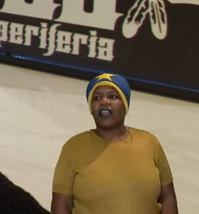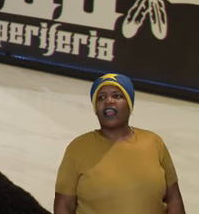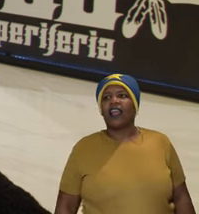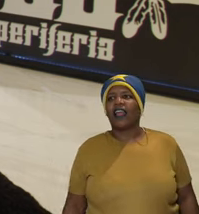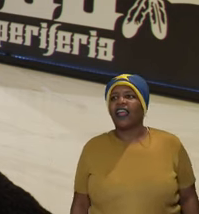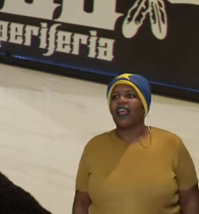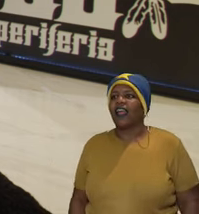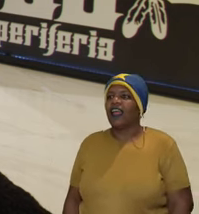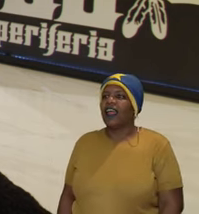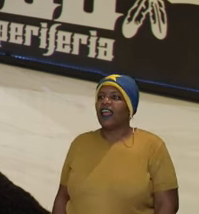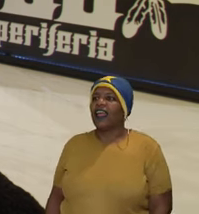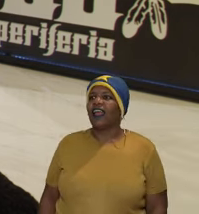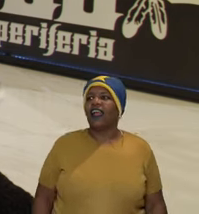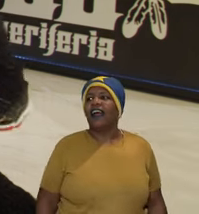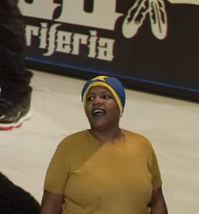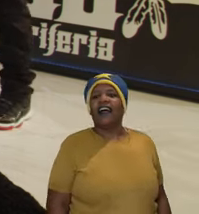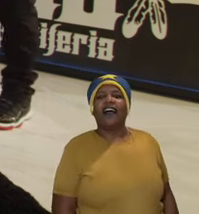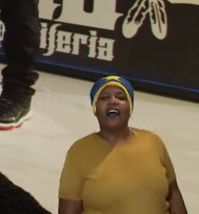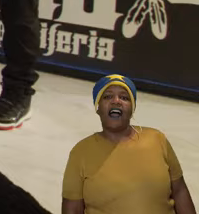cantar.